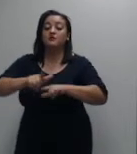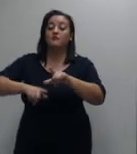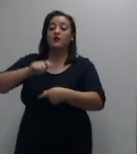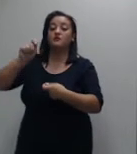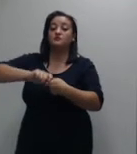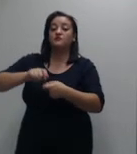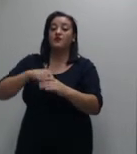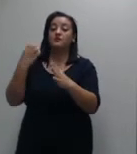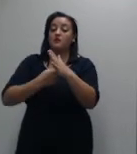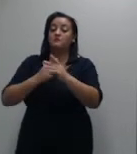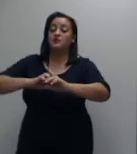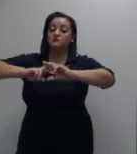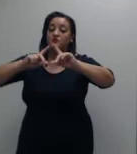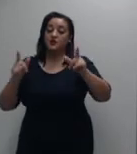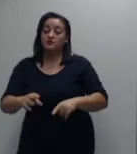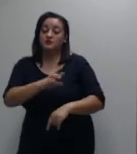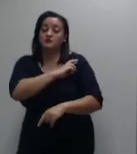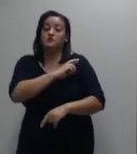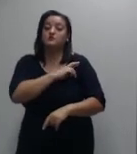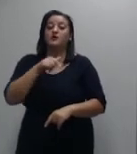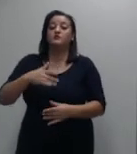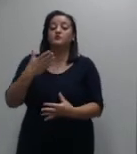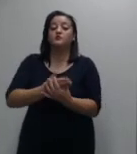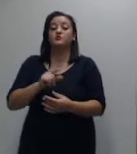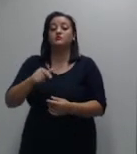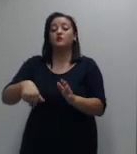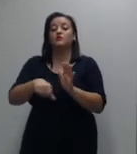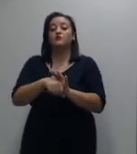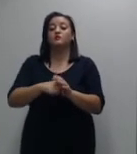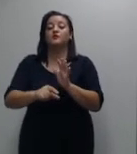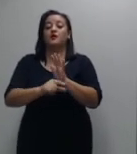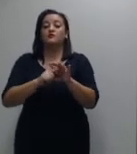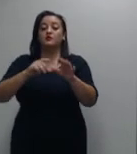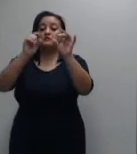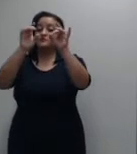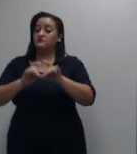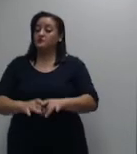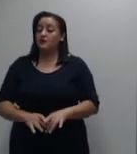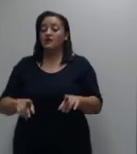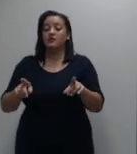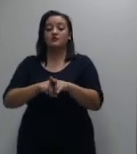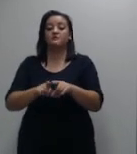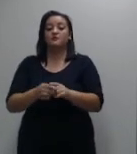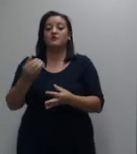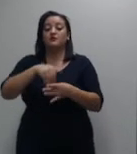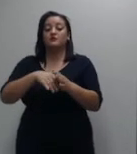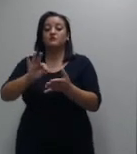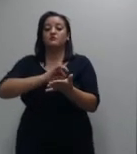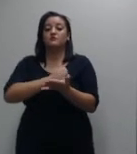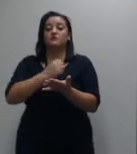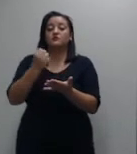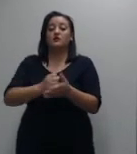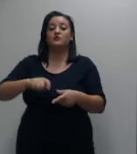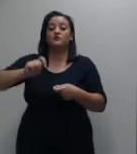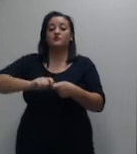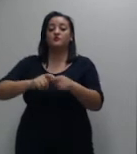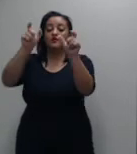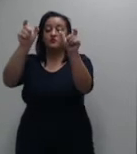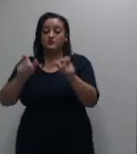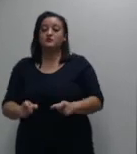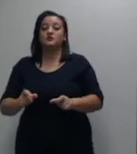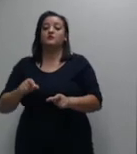à empresa diversa da autora o que o violaria a cláusula de exclusividade constante do contrato firmado entre as partes litigantes